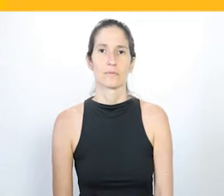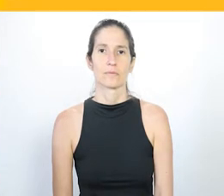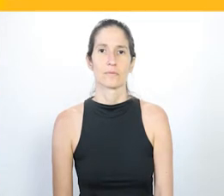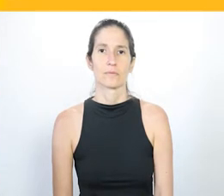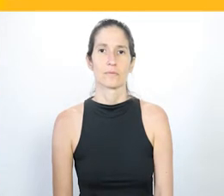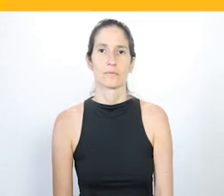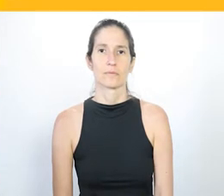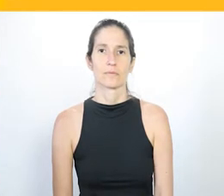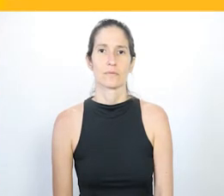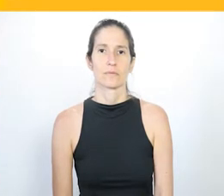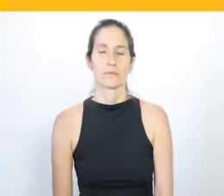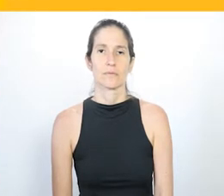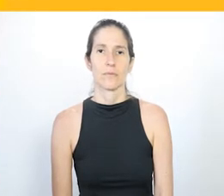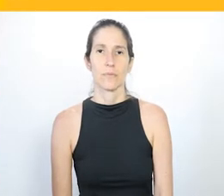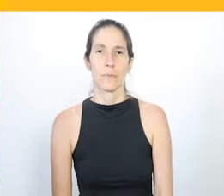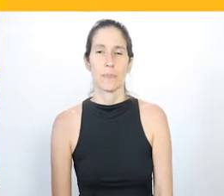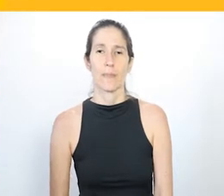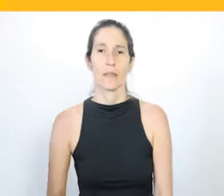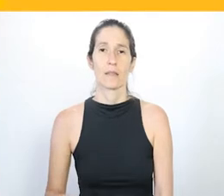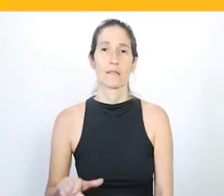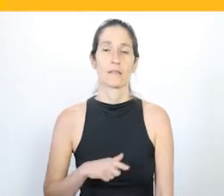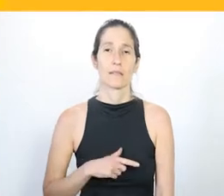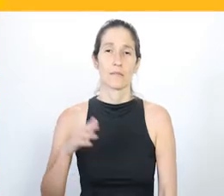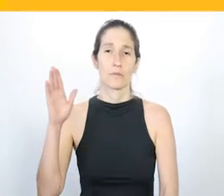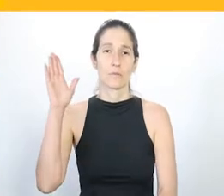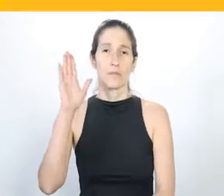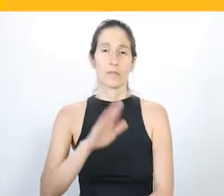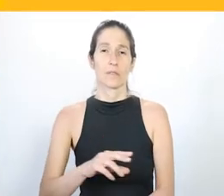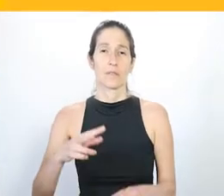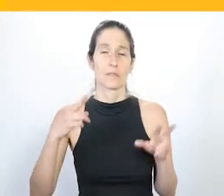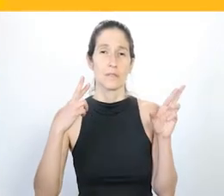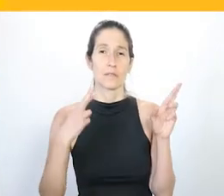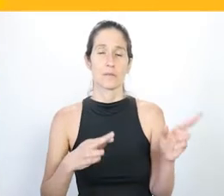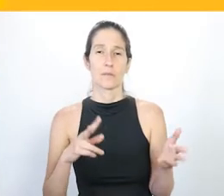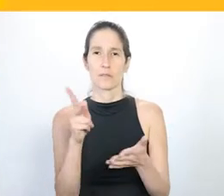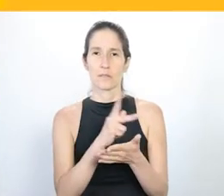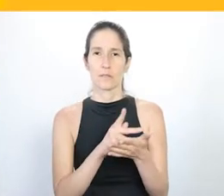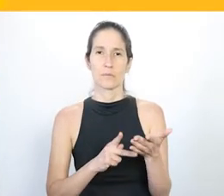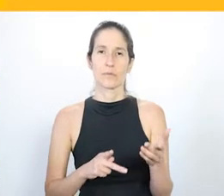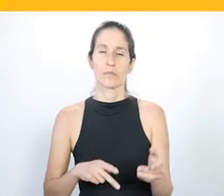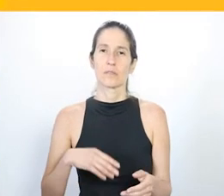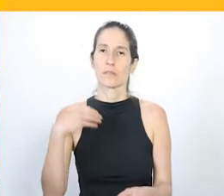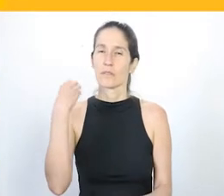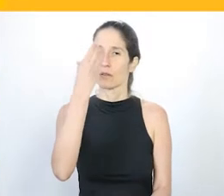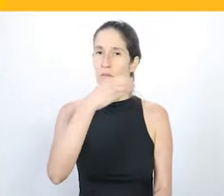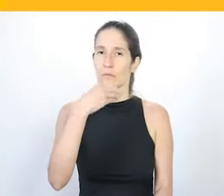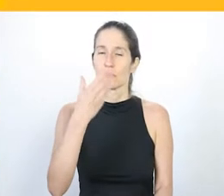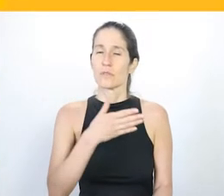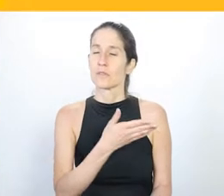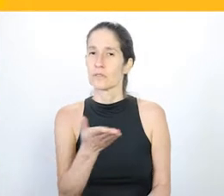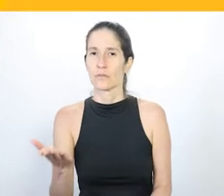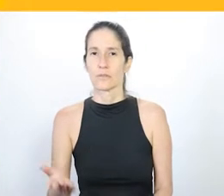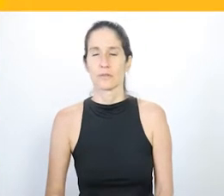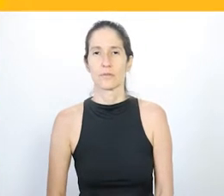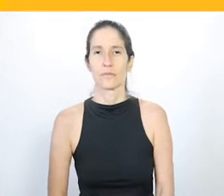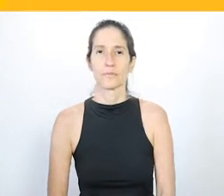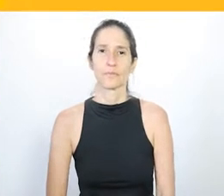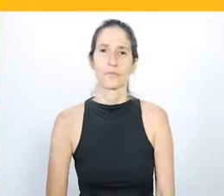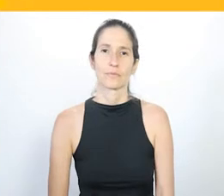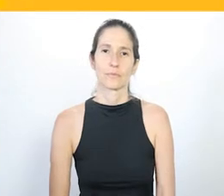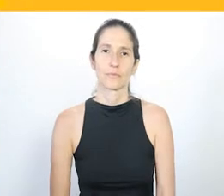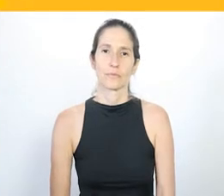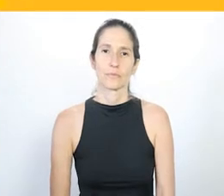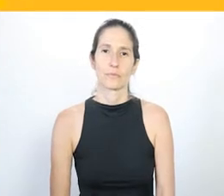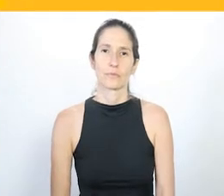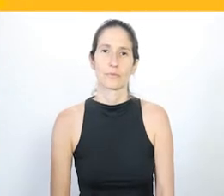e que a gente tenha uma tarde de esperança e poesia através das vozes de vocês. Canto qualquer coisa, dona Severina. Ponta de